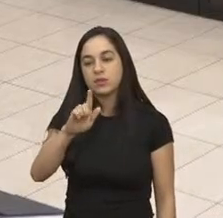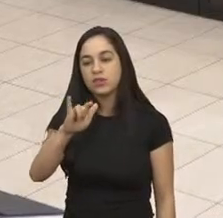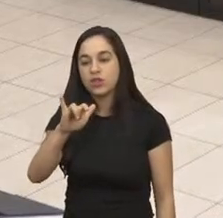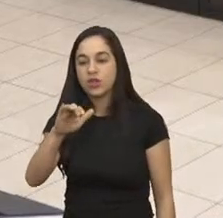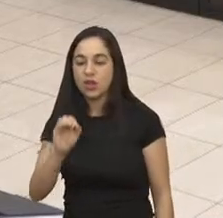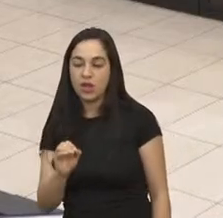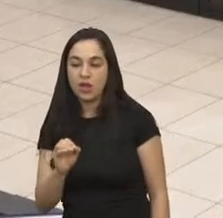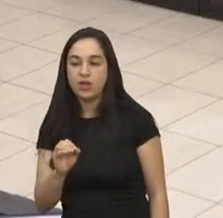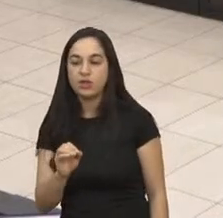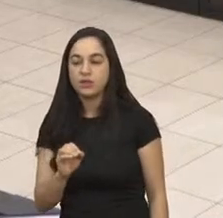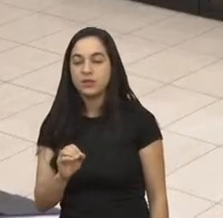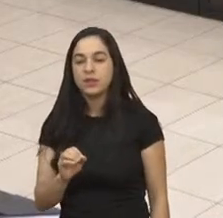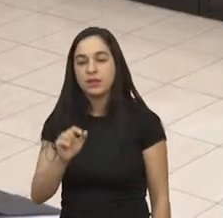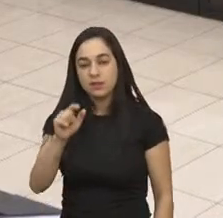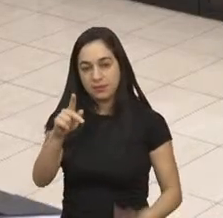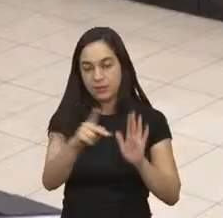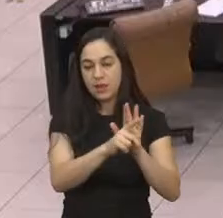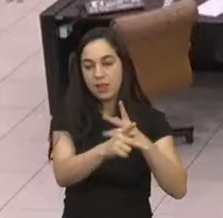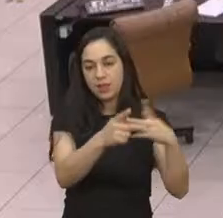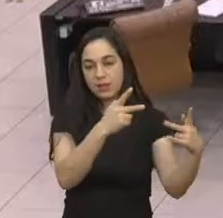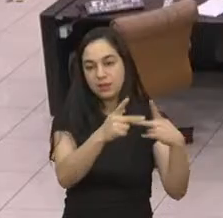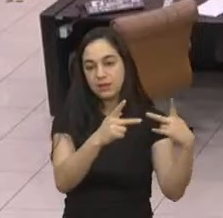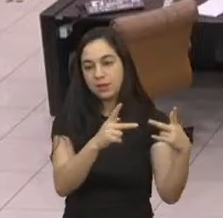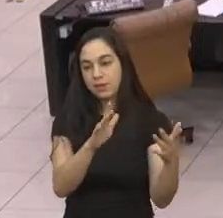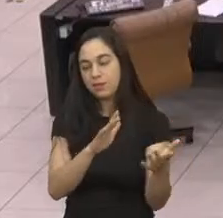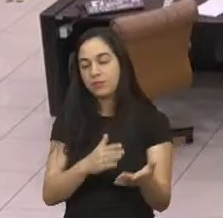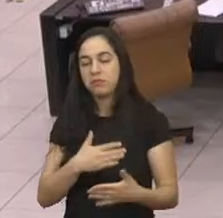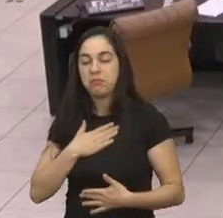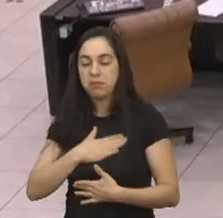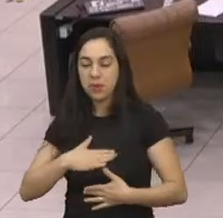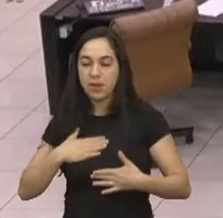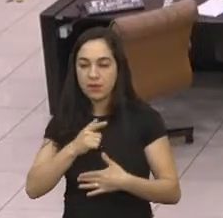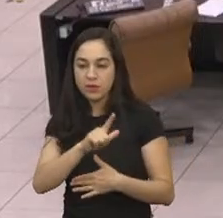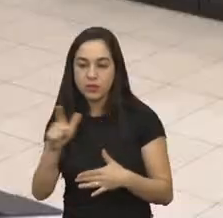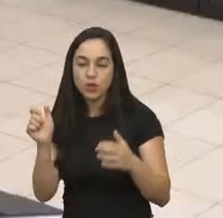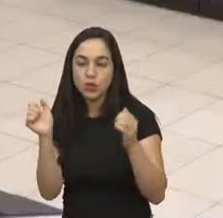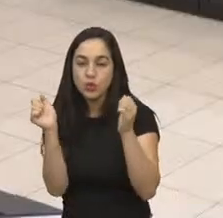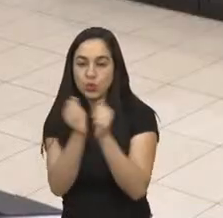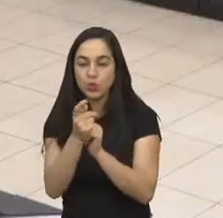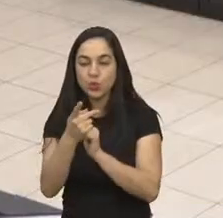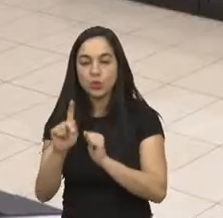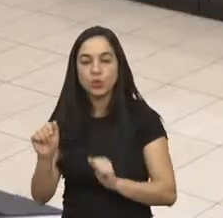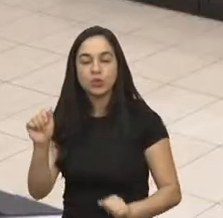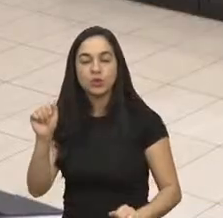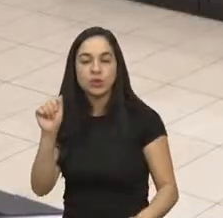prazer tê-lo aqui nessa casa, juntamente com a sua assessoria. Um abraço para o senhor aí.